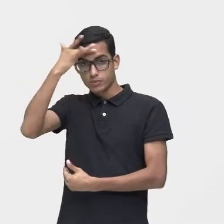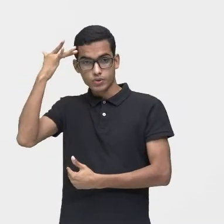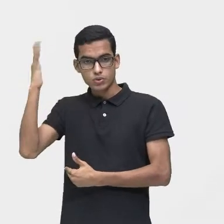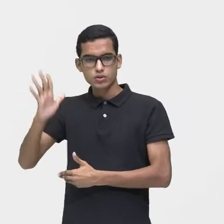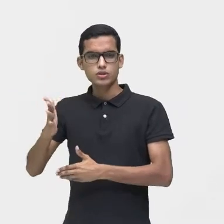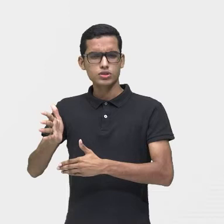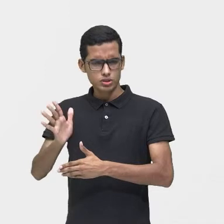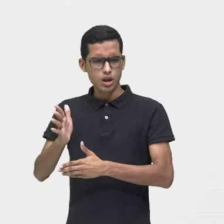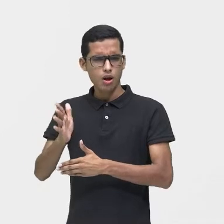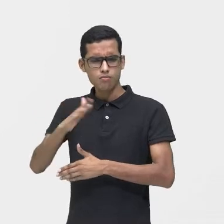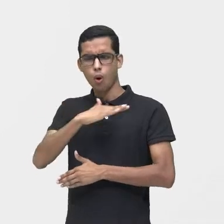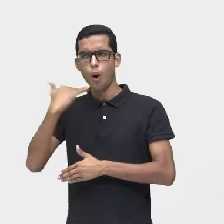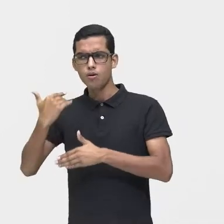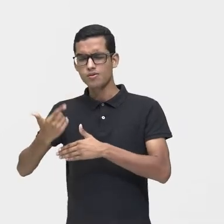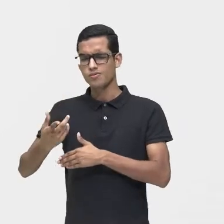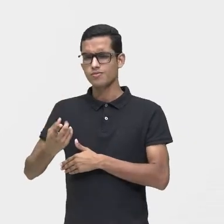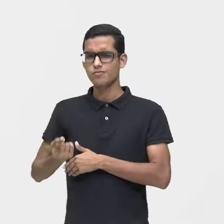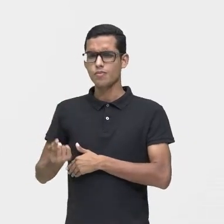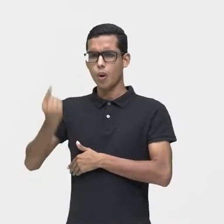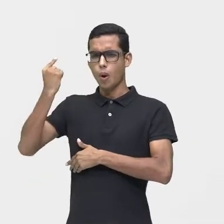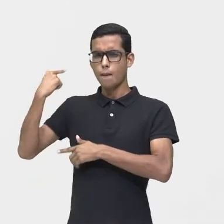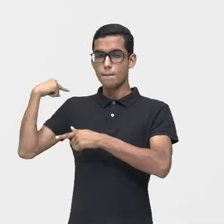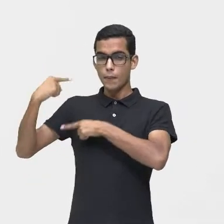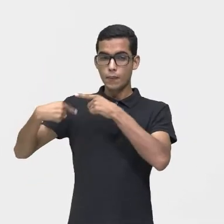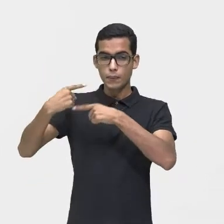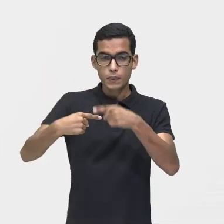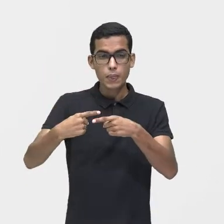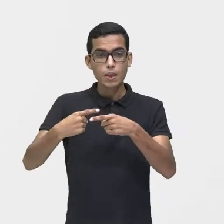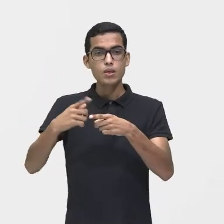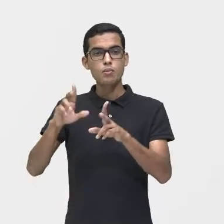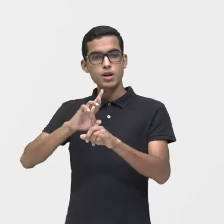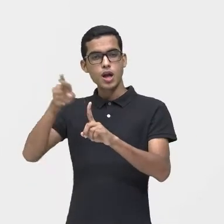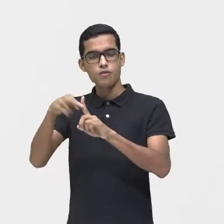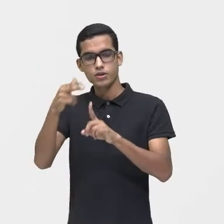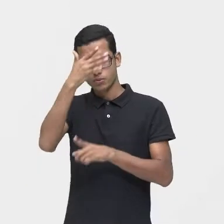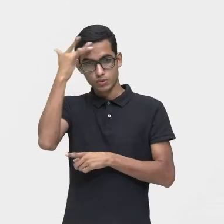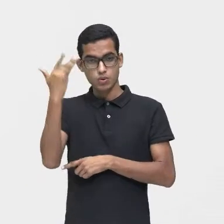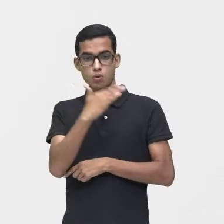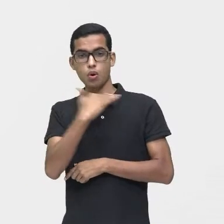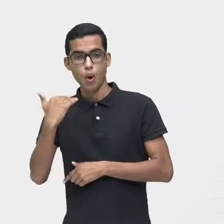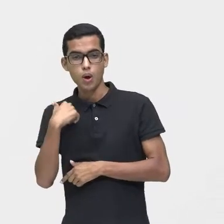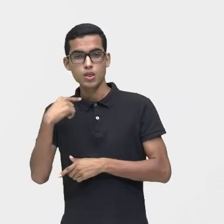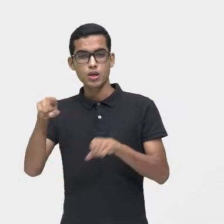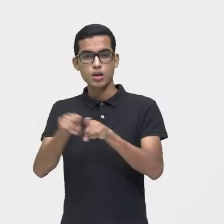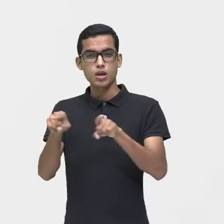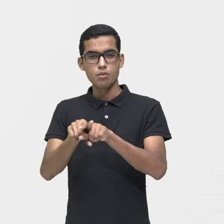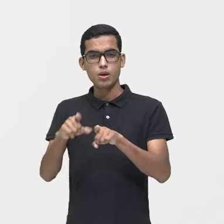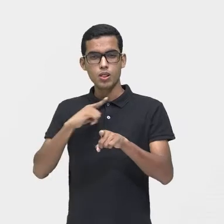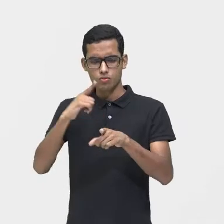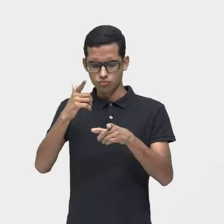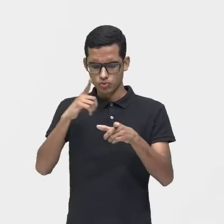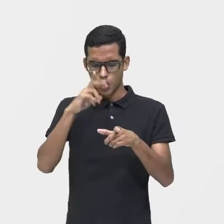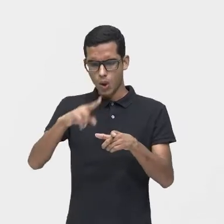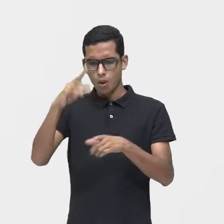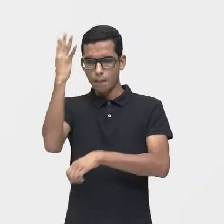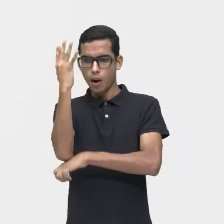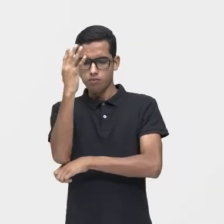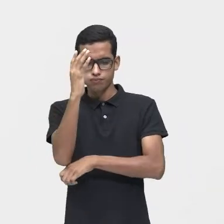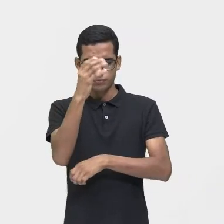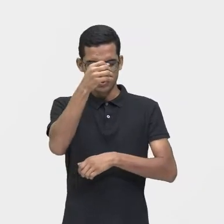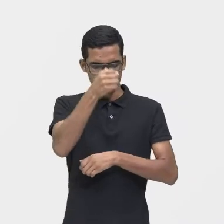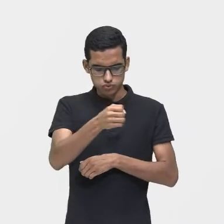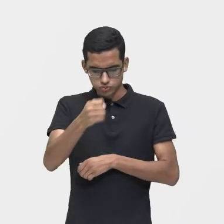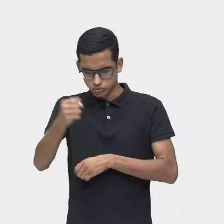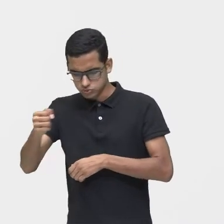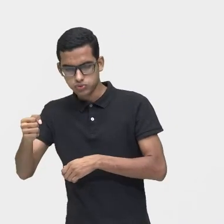com pinturas em referência aos finados, em seguida estacadas no chão de madeira que formem uma